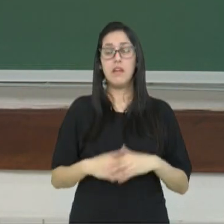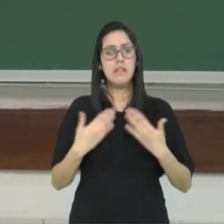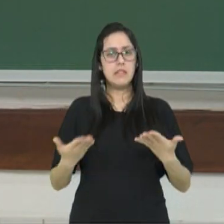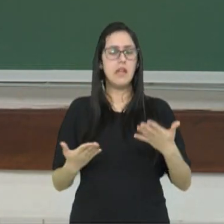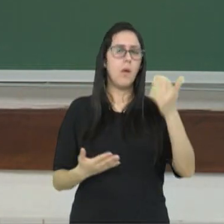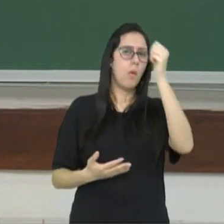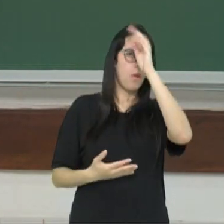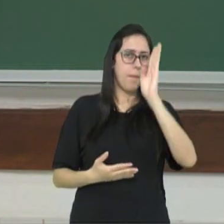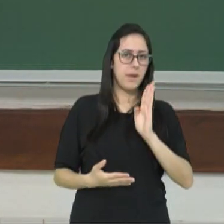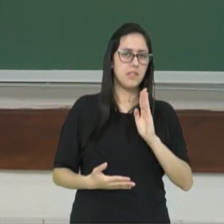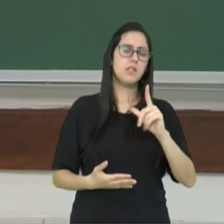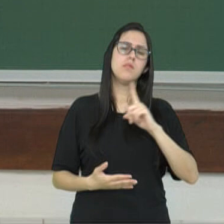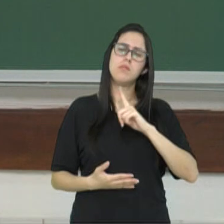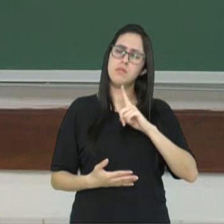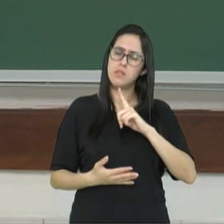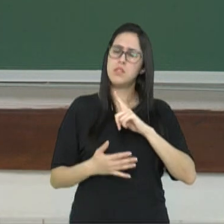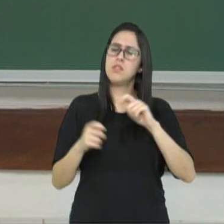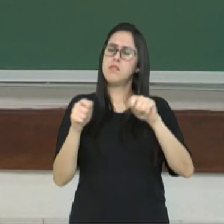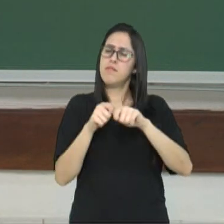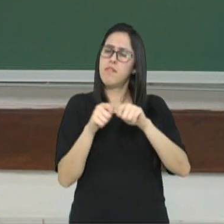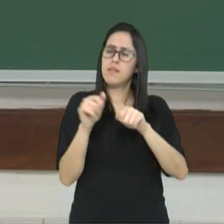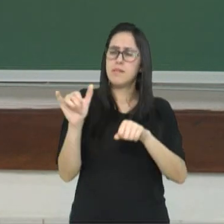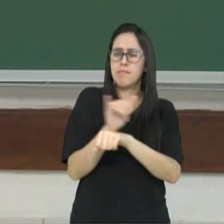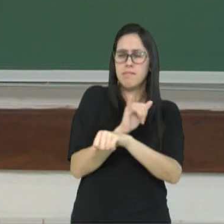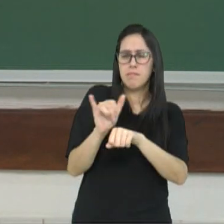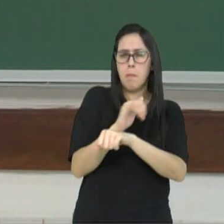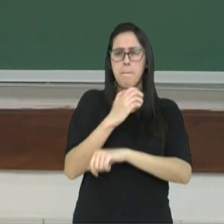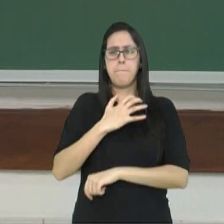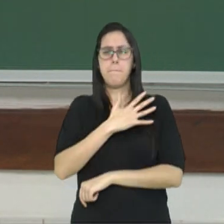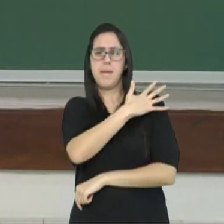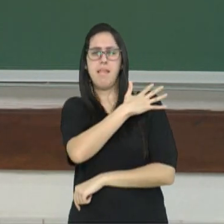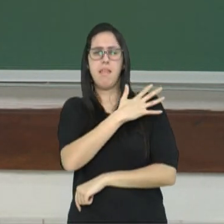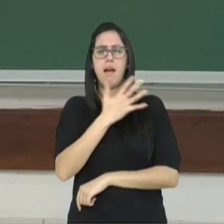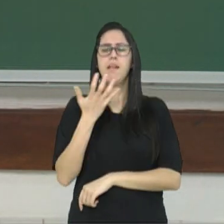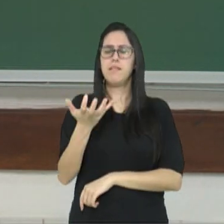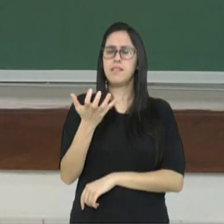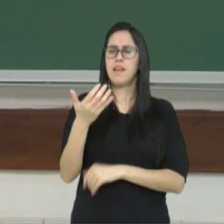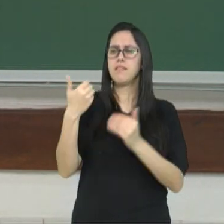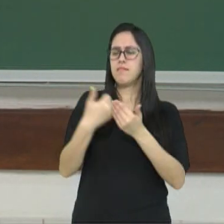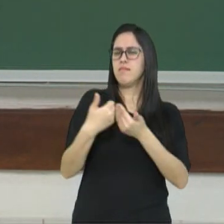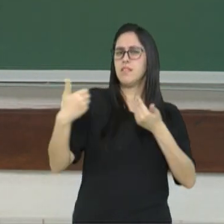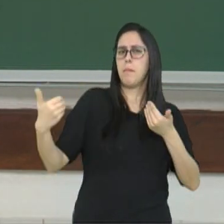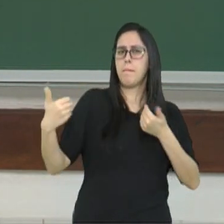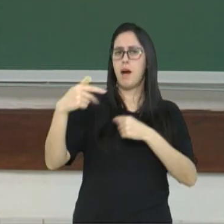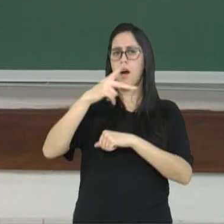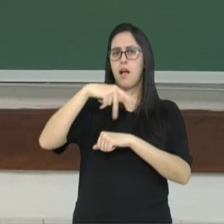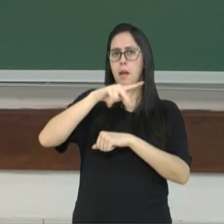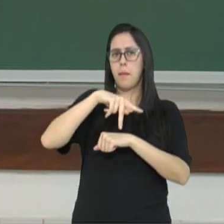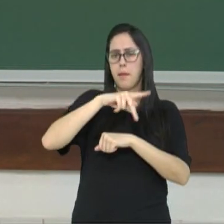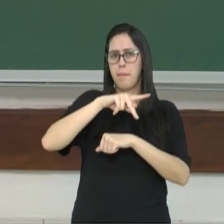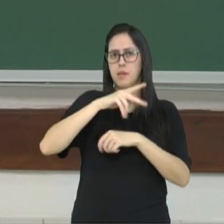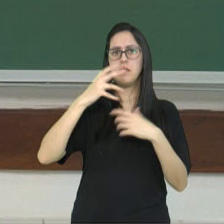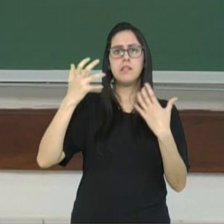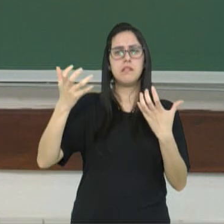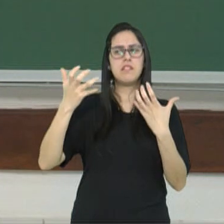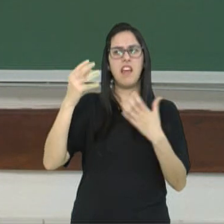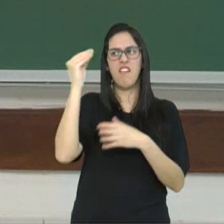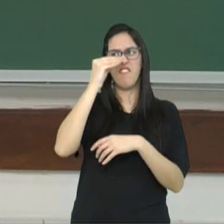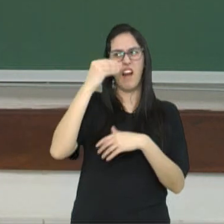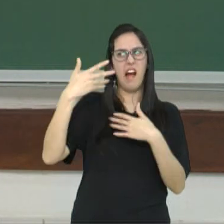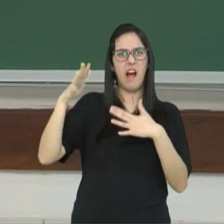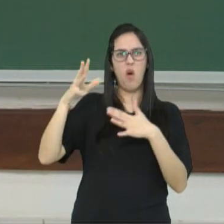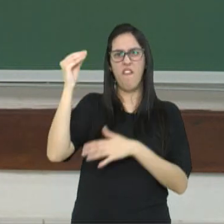algumas ações diplomáticas e militares para manter separado esses países e assim manter esses países mais